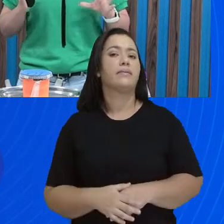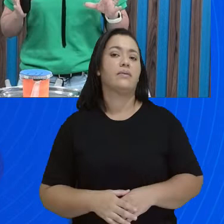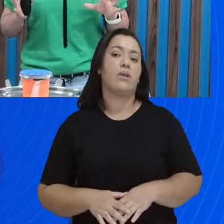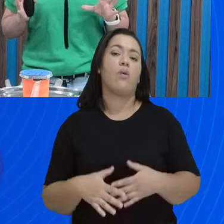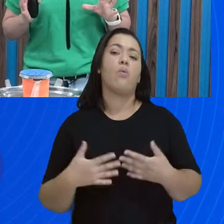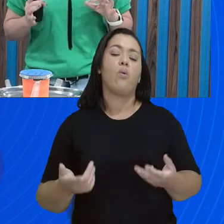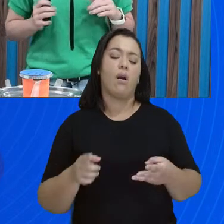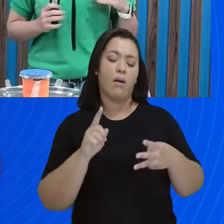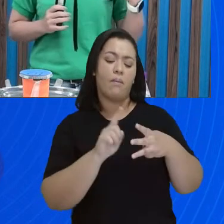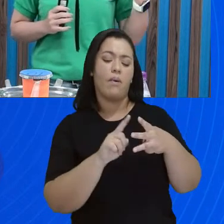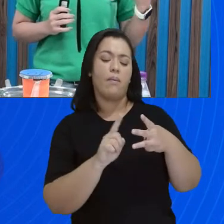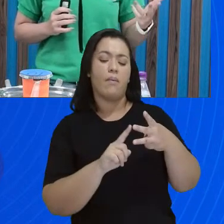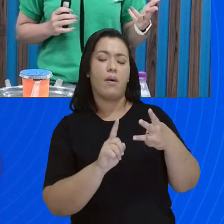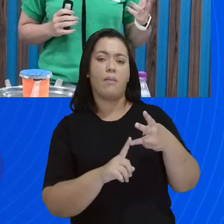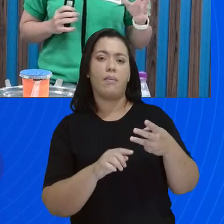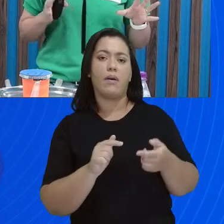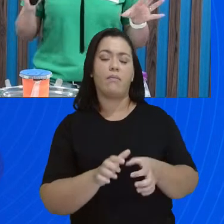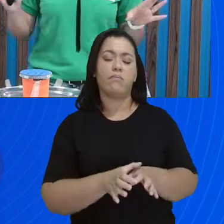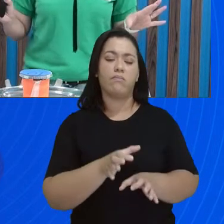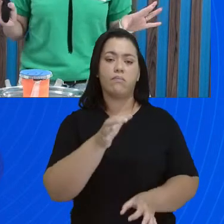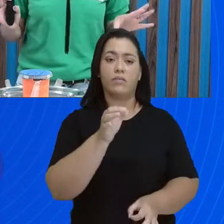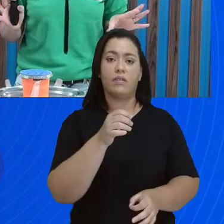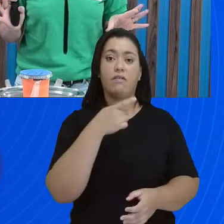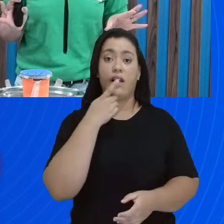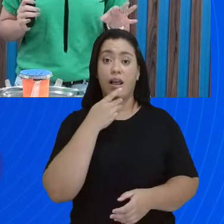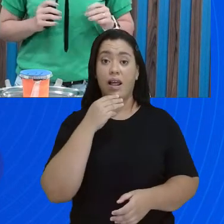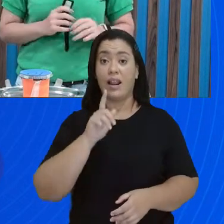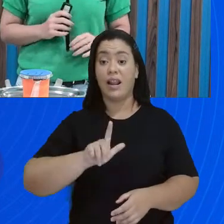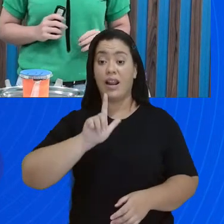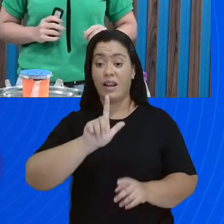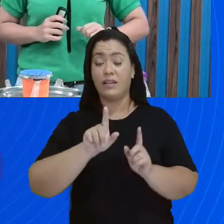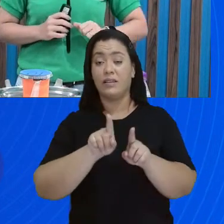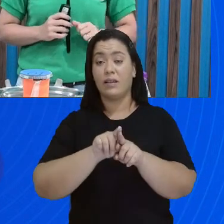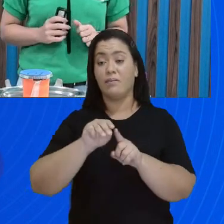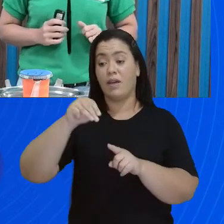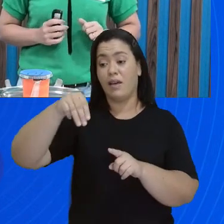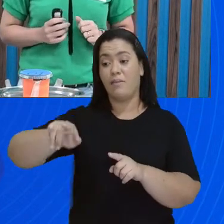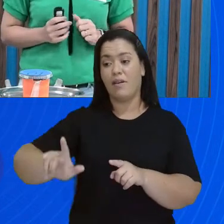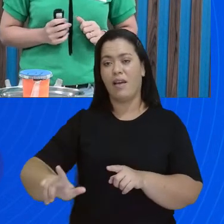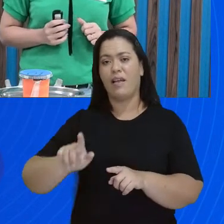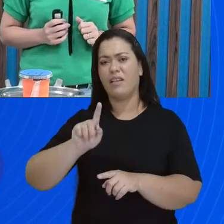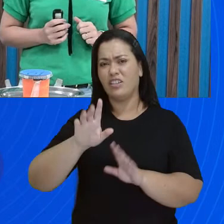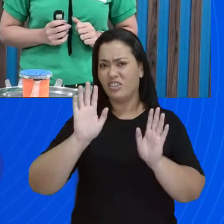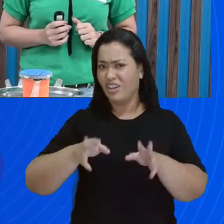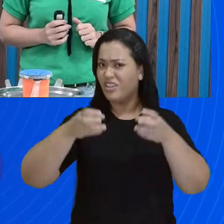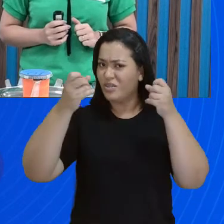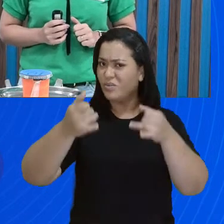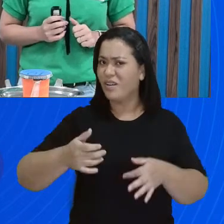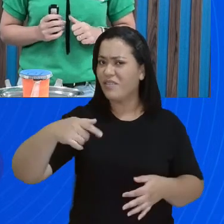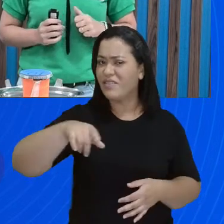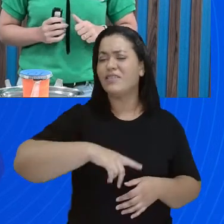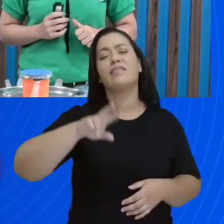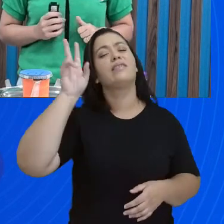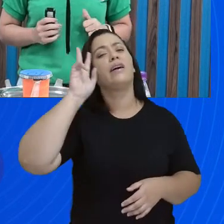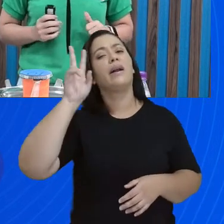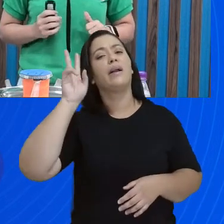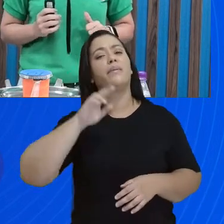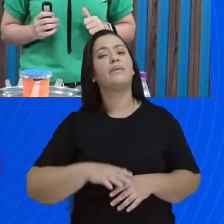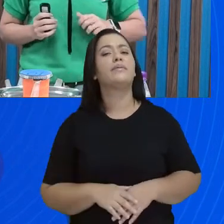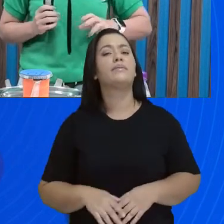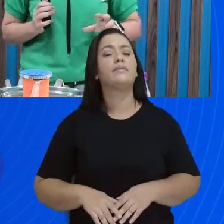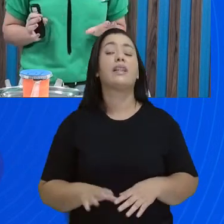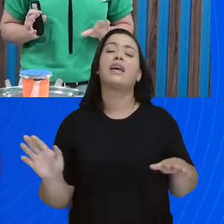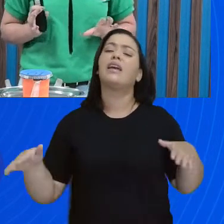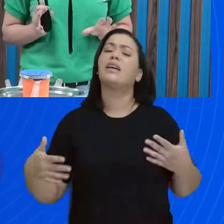dessas grandezas vai falar de litro e mililitro? Eu já expliquei aqui na aula, estão lembrados? E aí, professora Sandra,